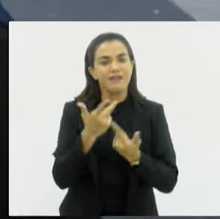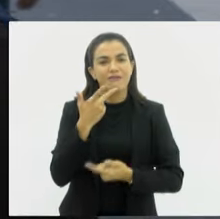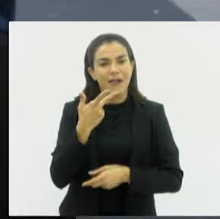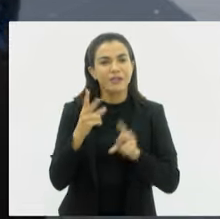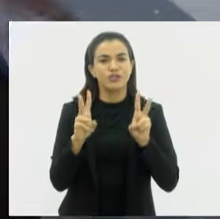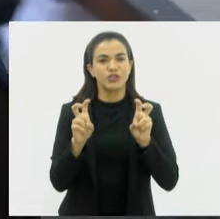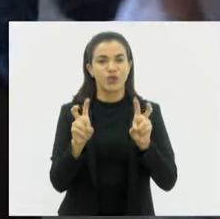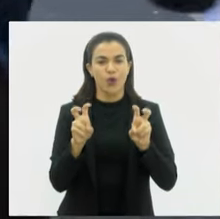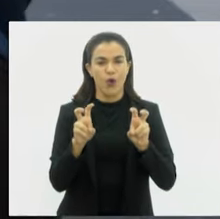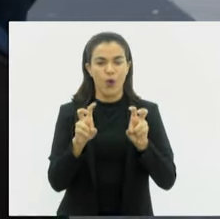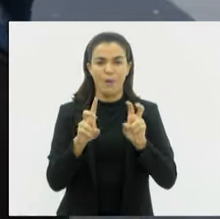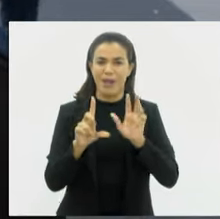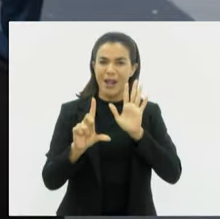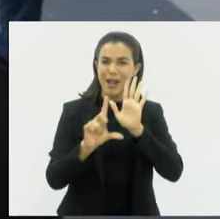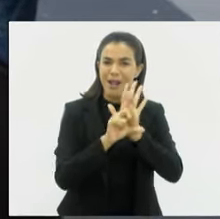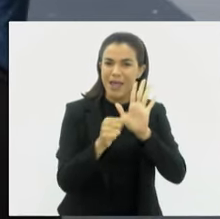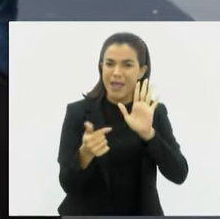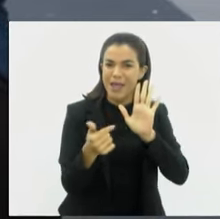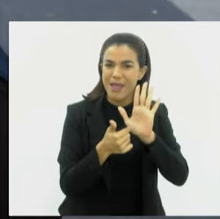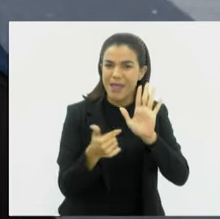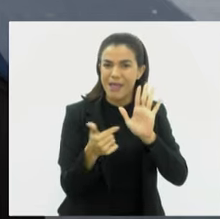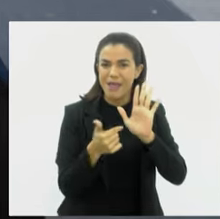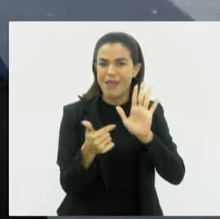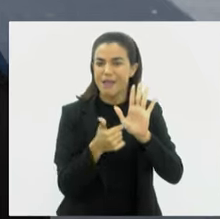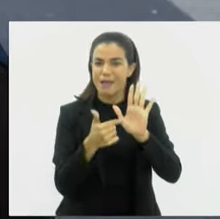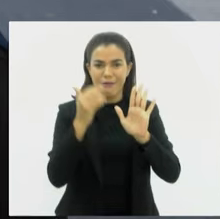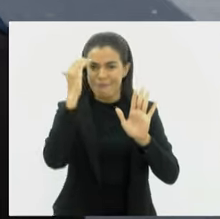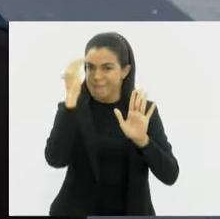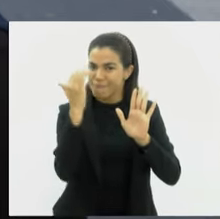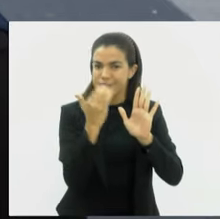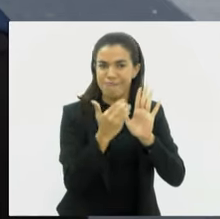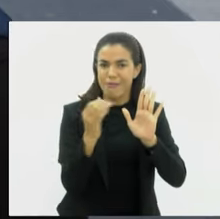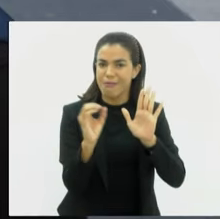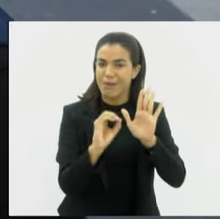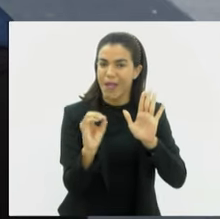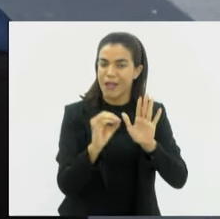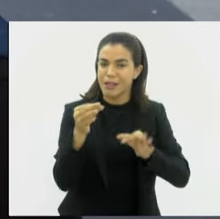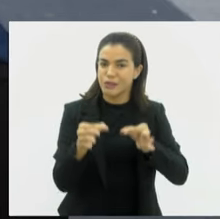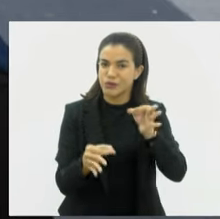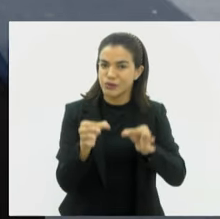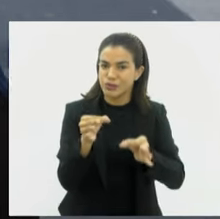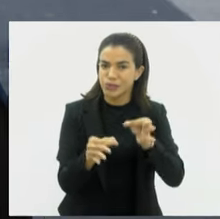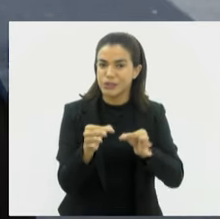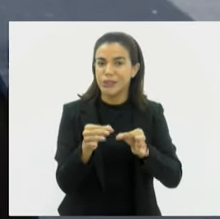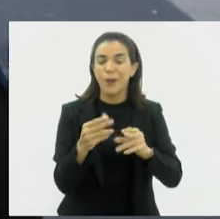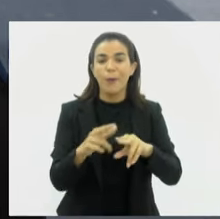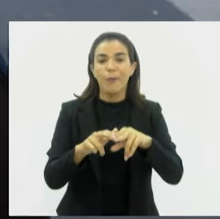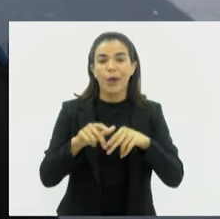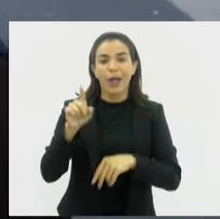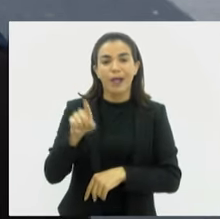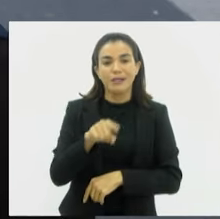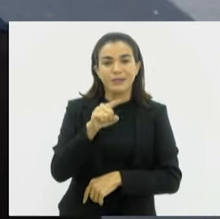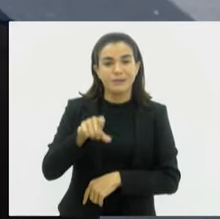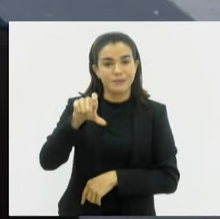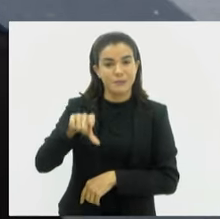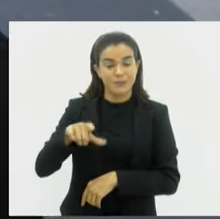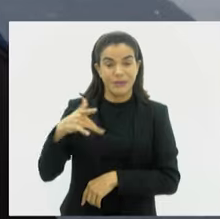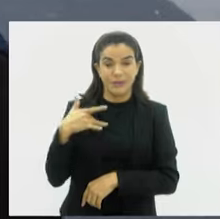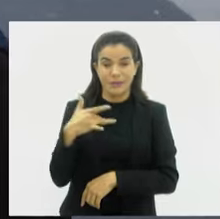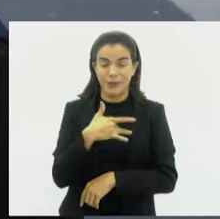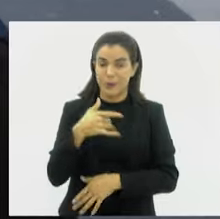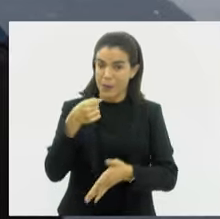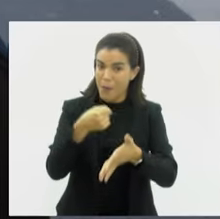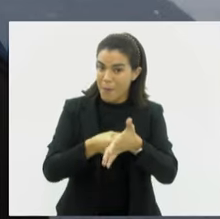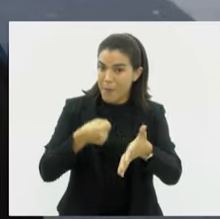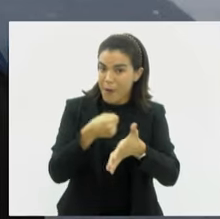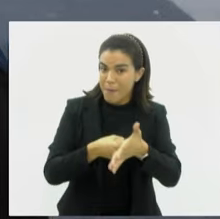né? Liminares que não estão sendo obedecidas na justiça por conta dos cancelamentos dos planos de saúde. Então, isso é uma batalha